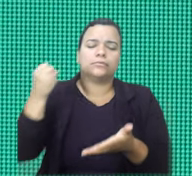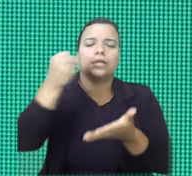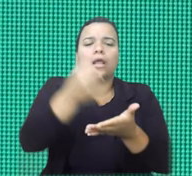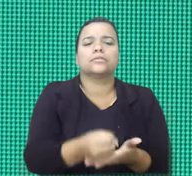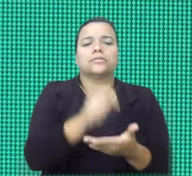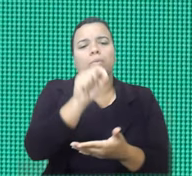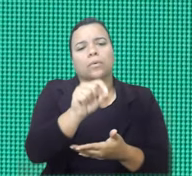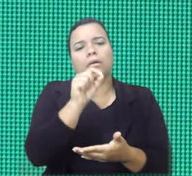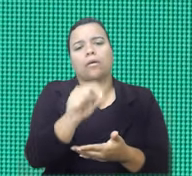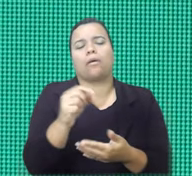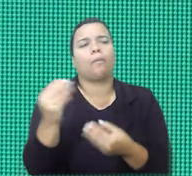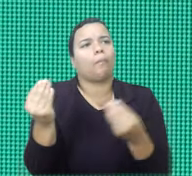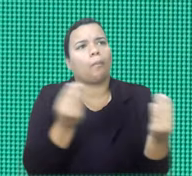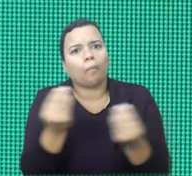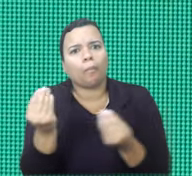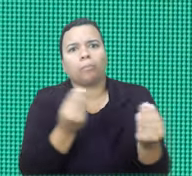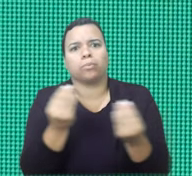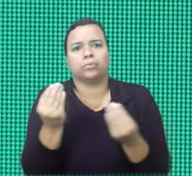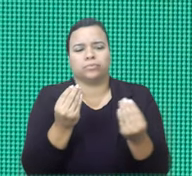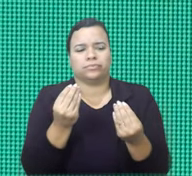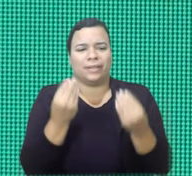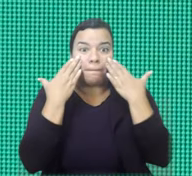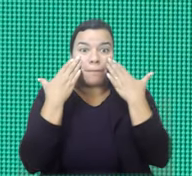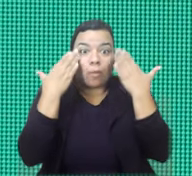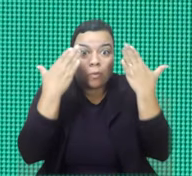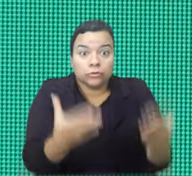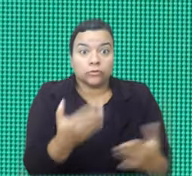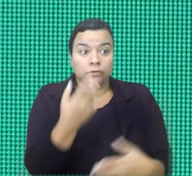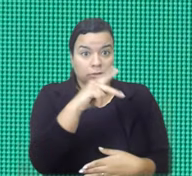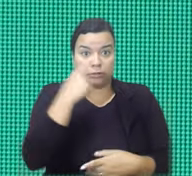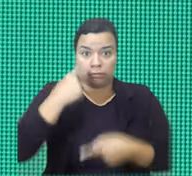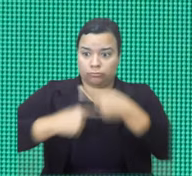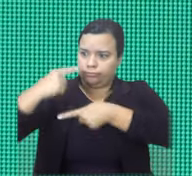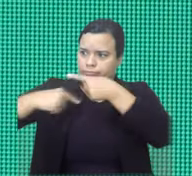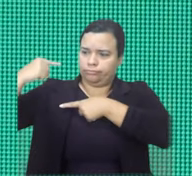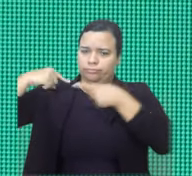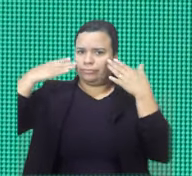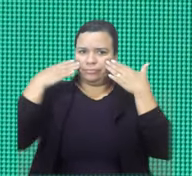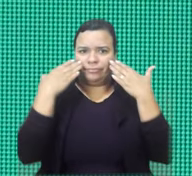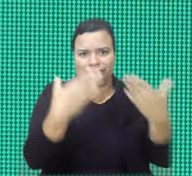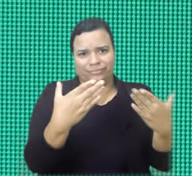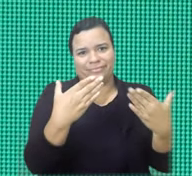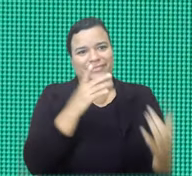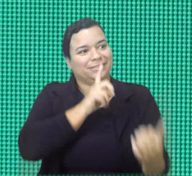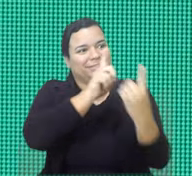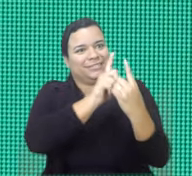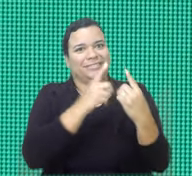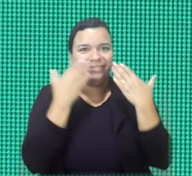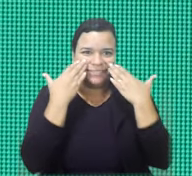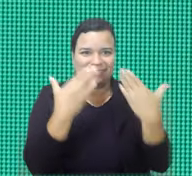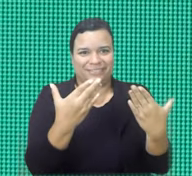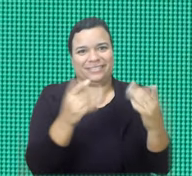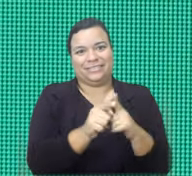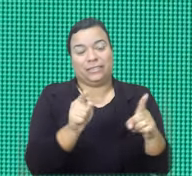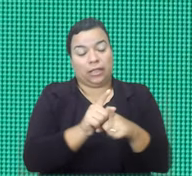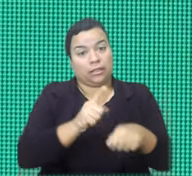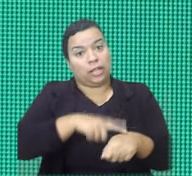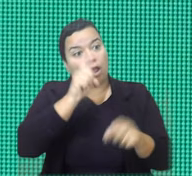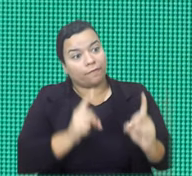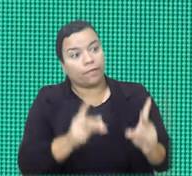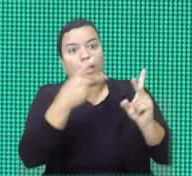transmitir toda essas raízes todas essas histórias no seu atendimento e na venda dos seus